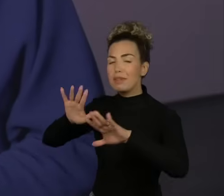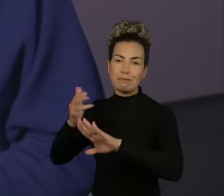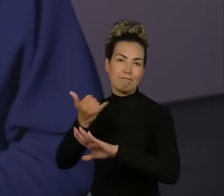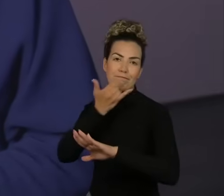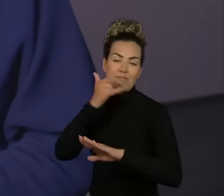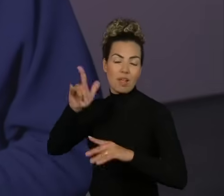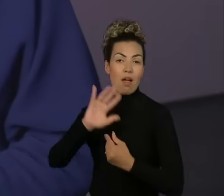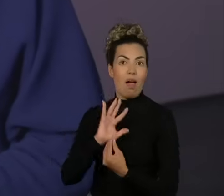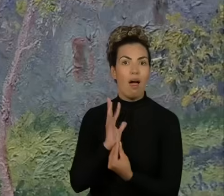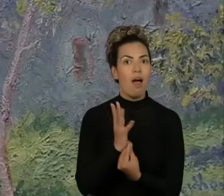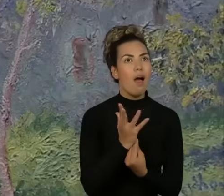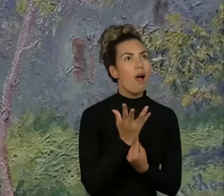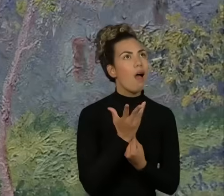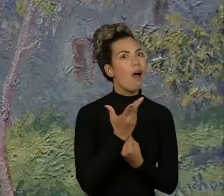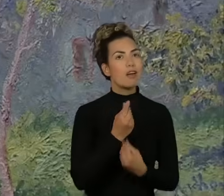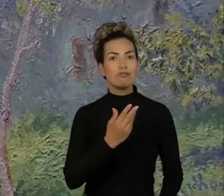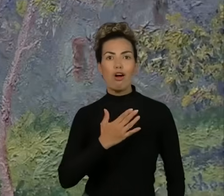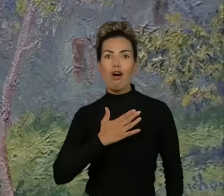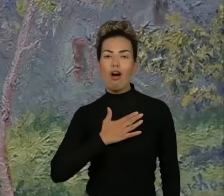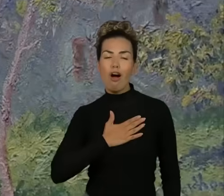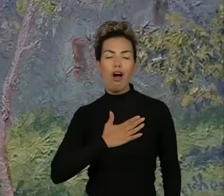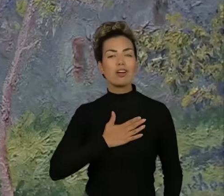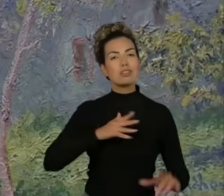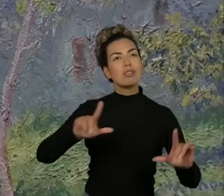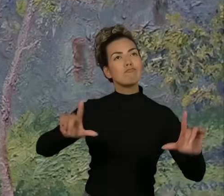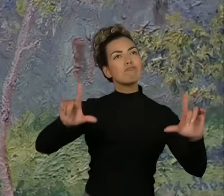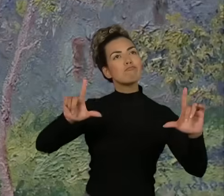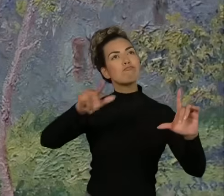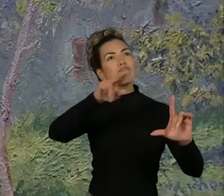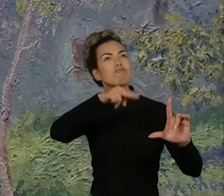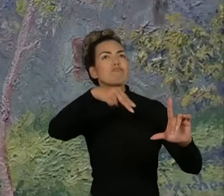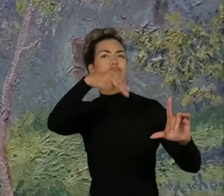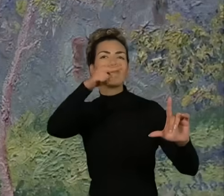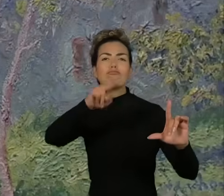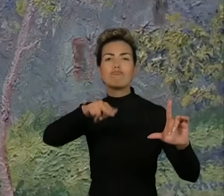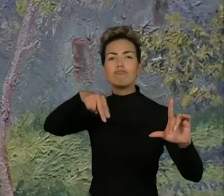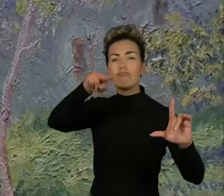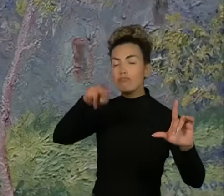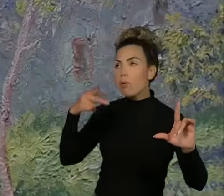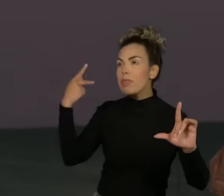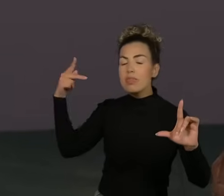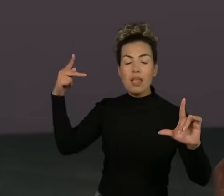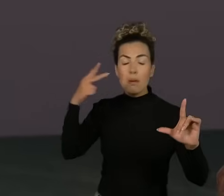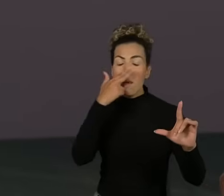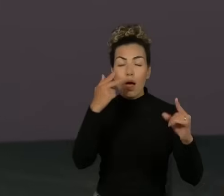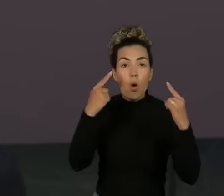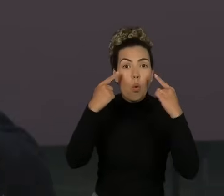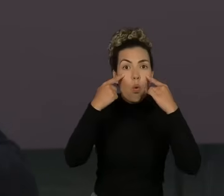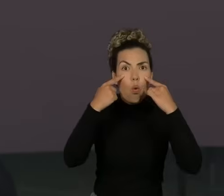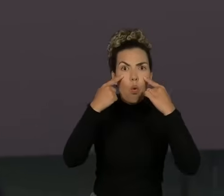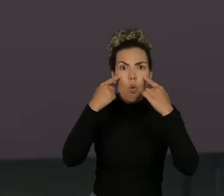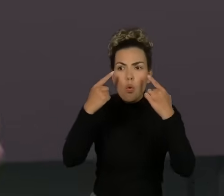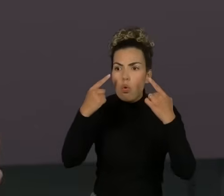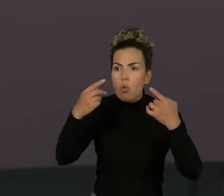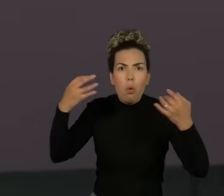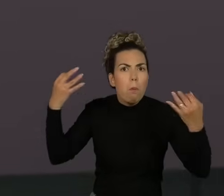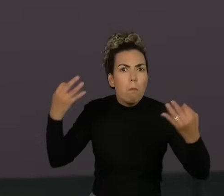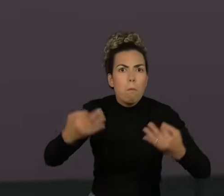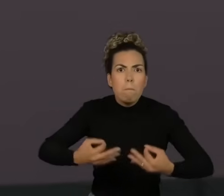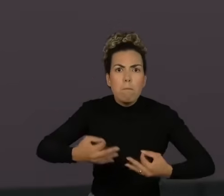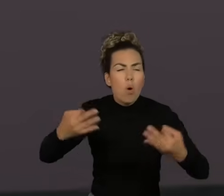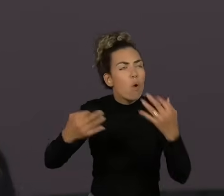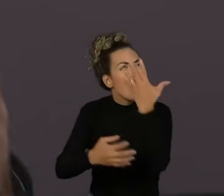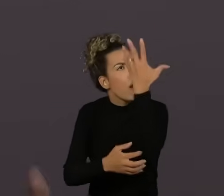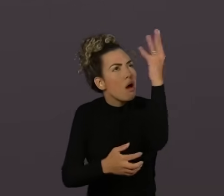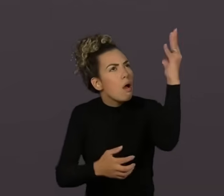do impressionismo. Ele teve um olhar muito mais abrangente, muito mais complexo e singular no encontro dessas